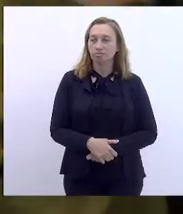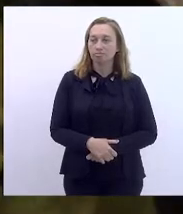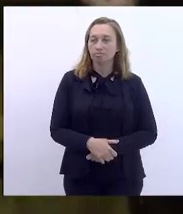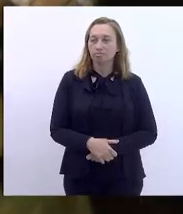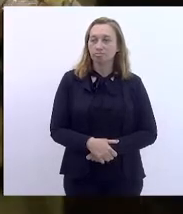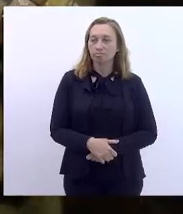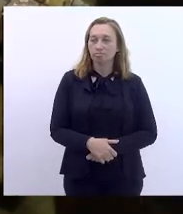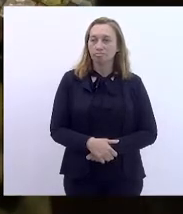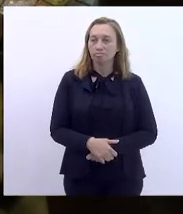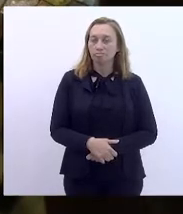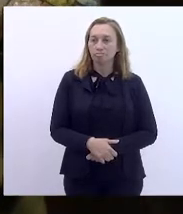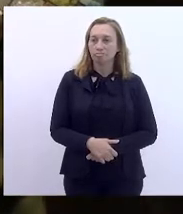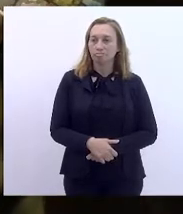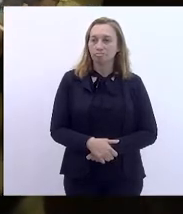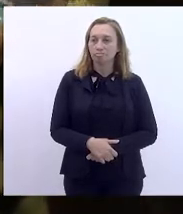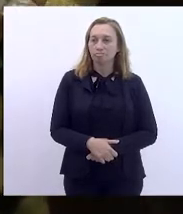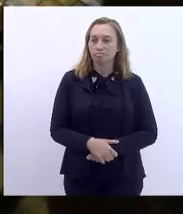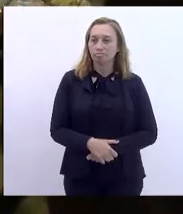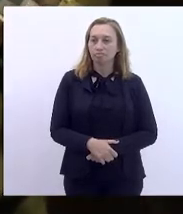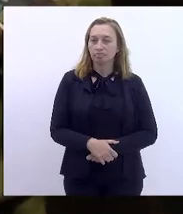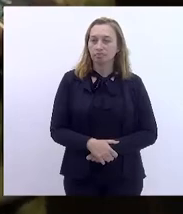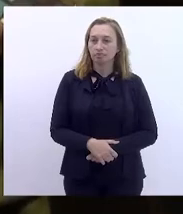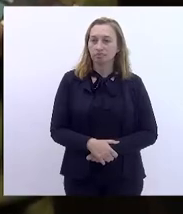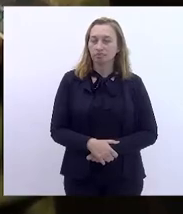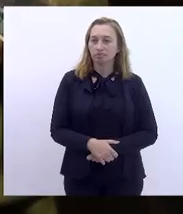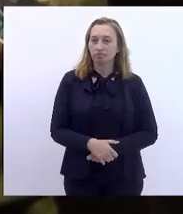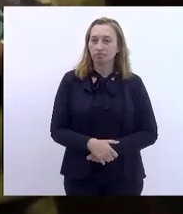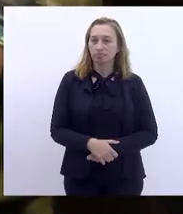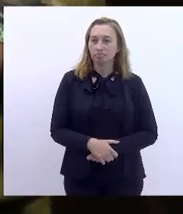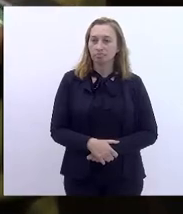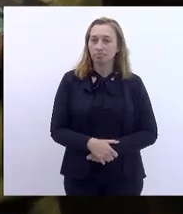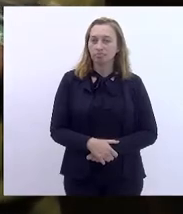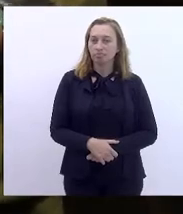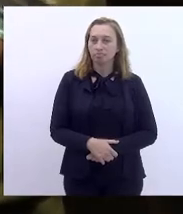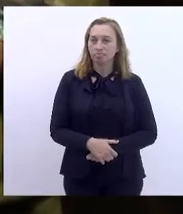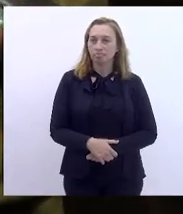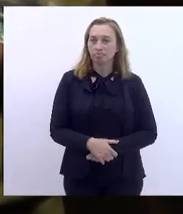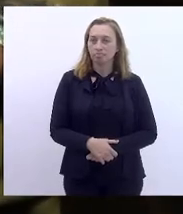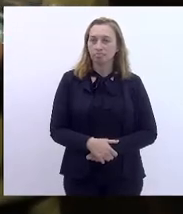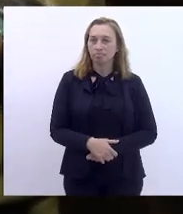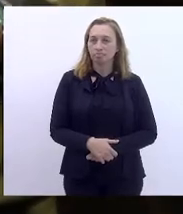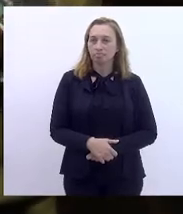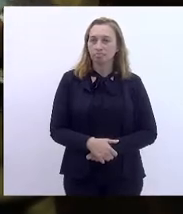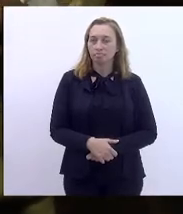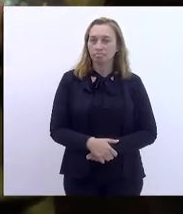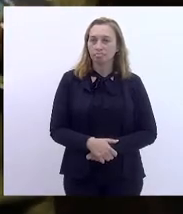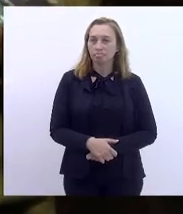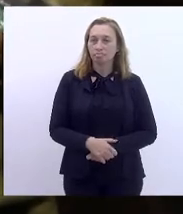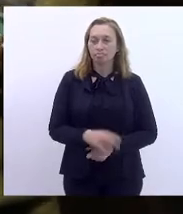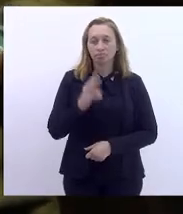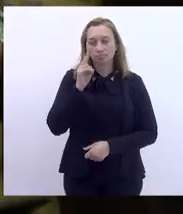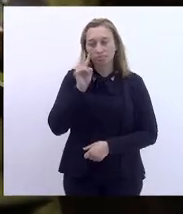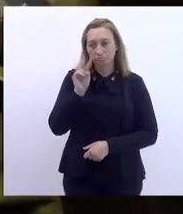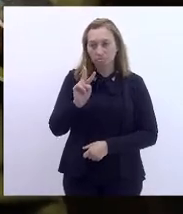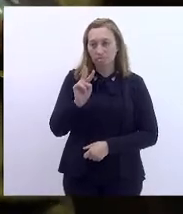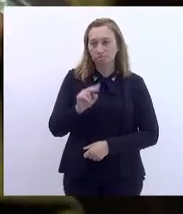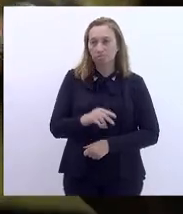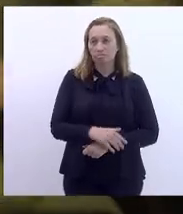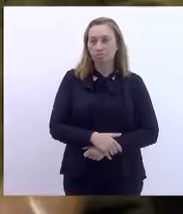Me desculpa não quero e quando eu vejo